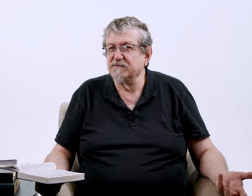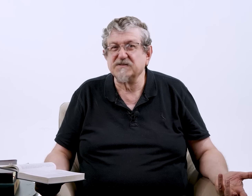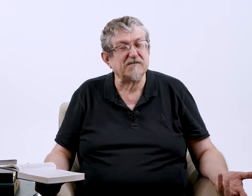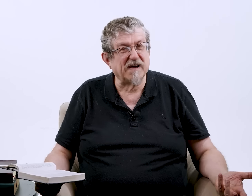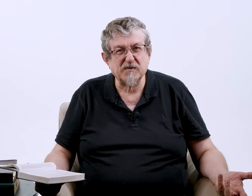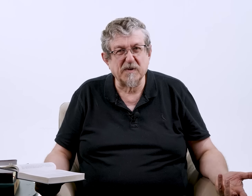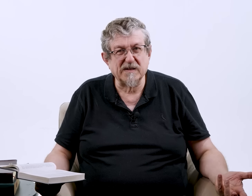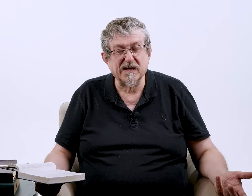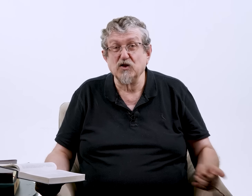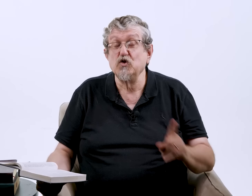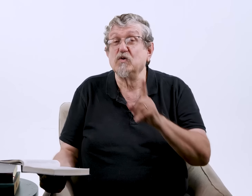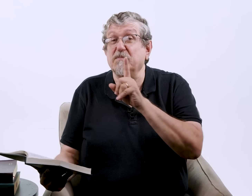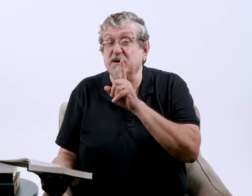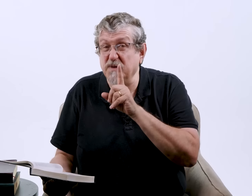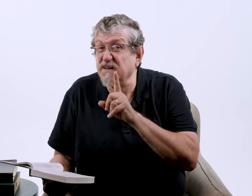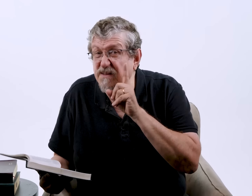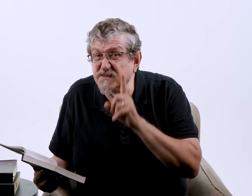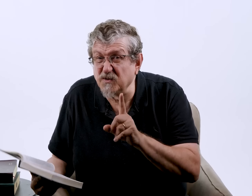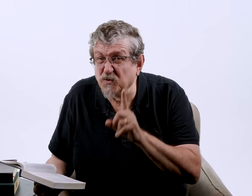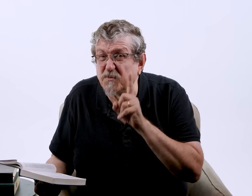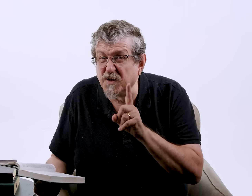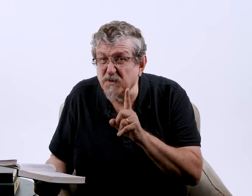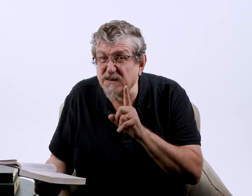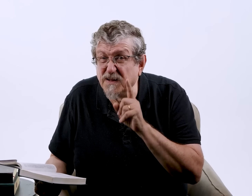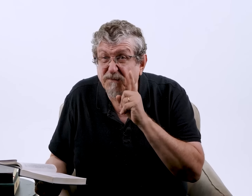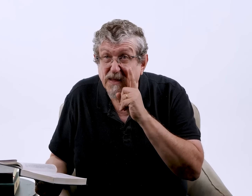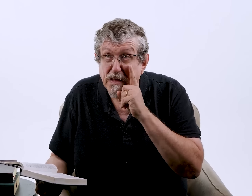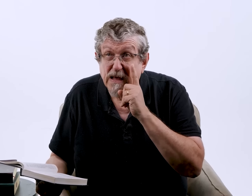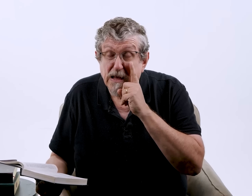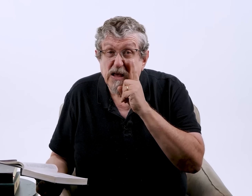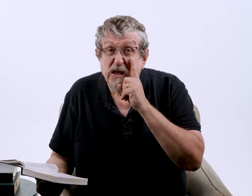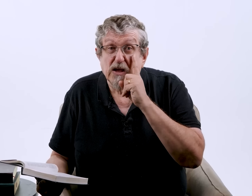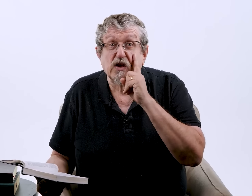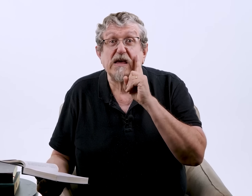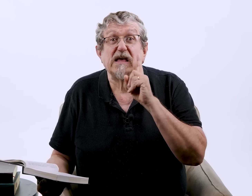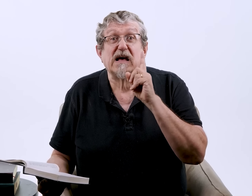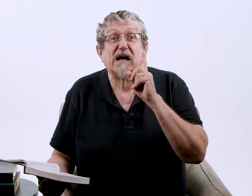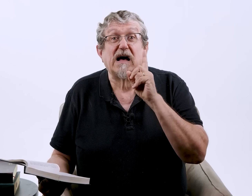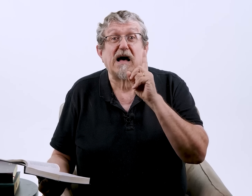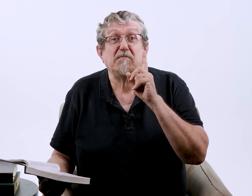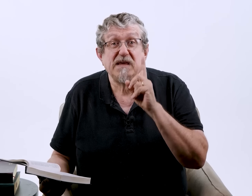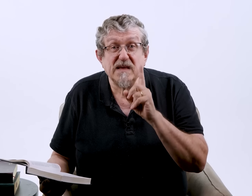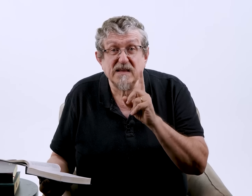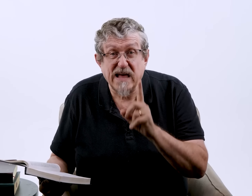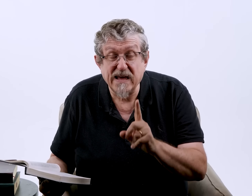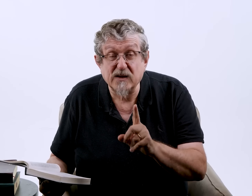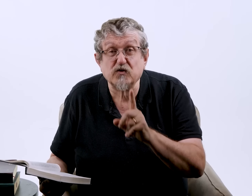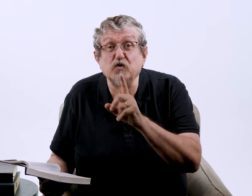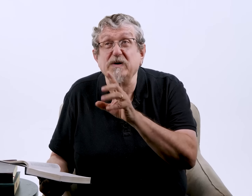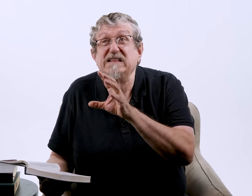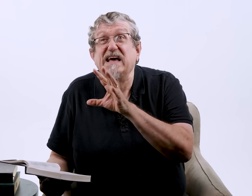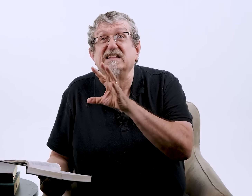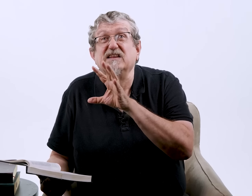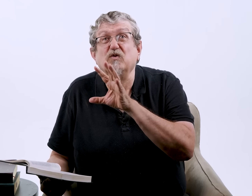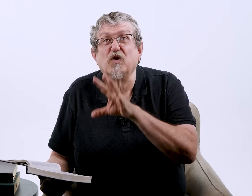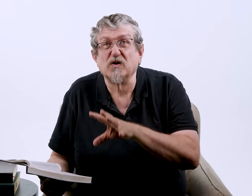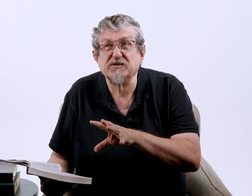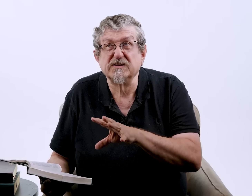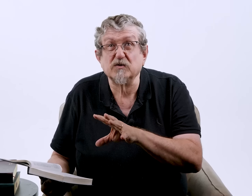complicada, você vai se perder. Nunca permita, atenção, nunca permita que a minha ideia, a sua